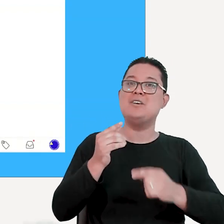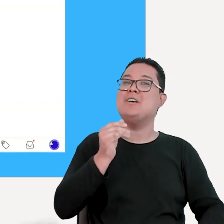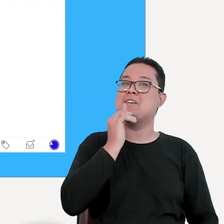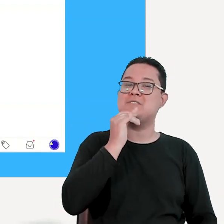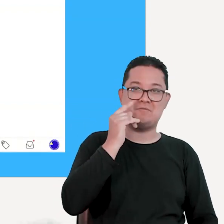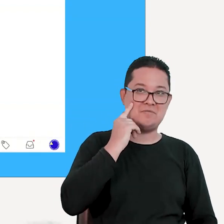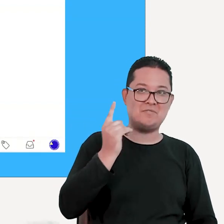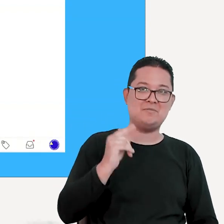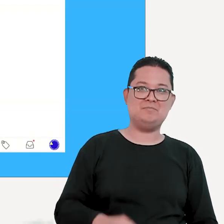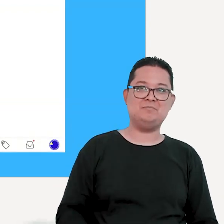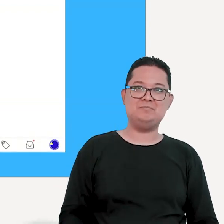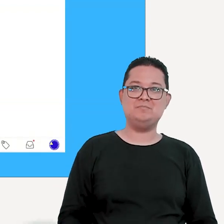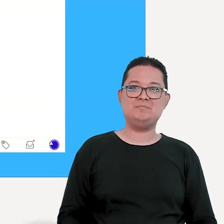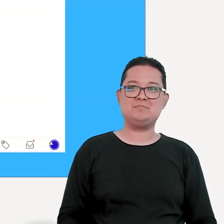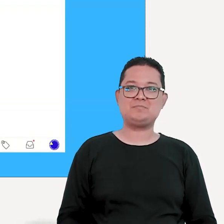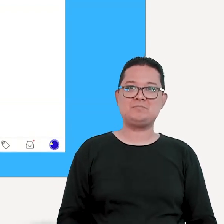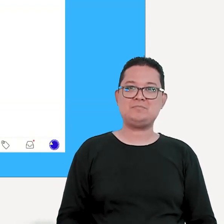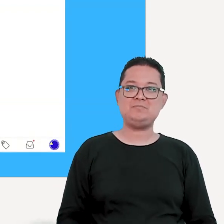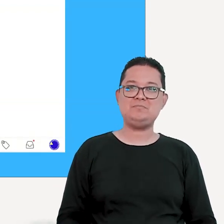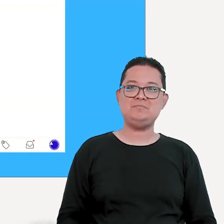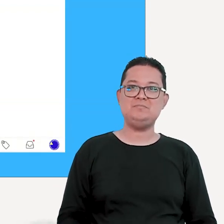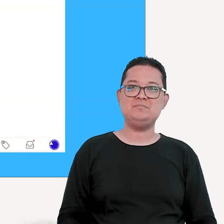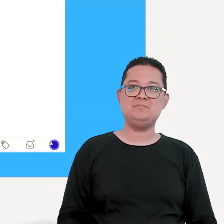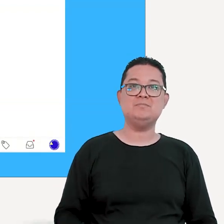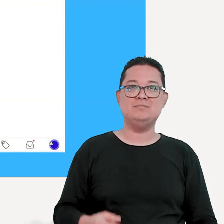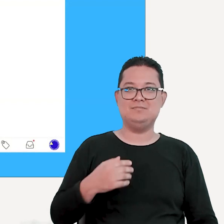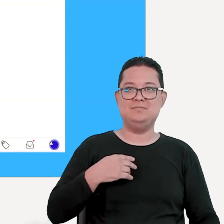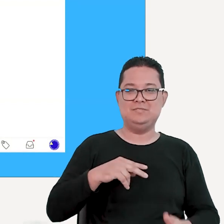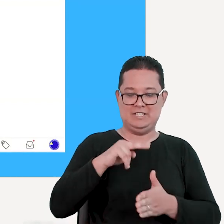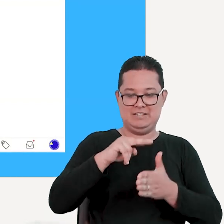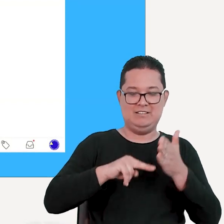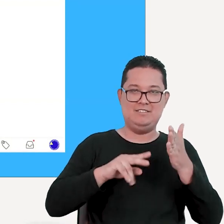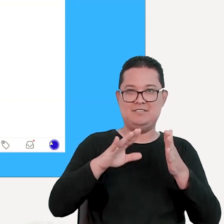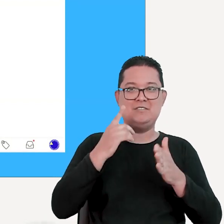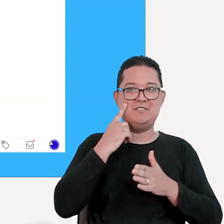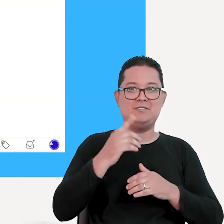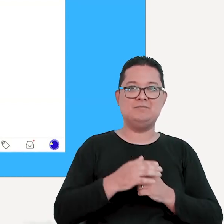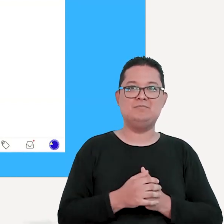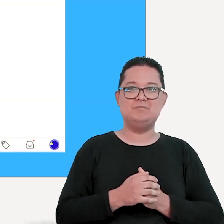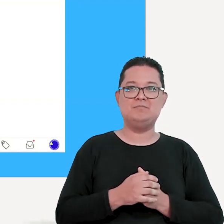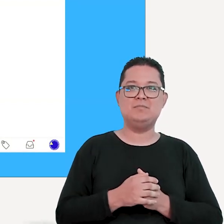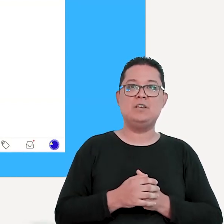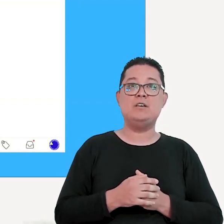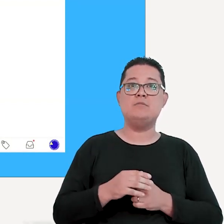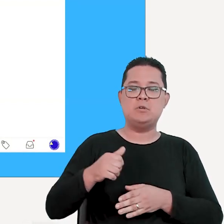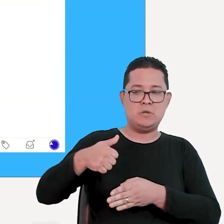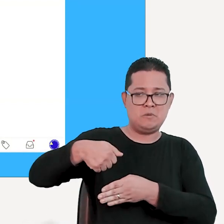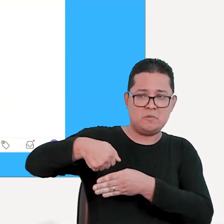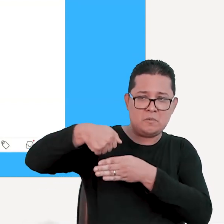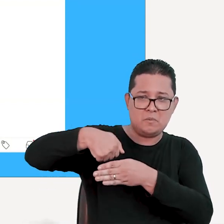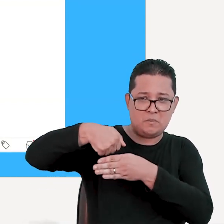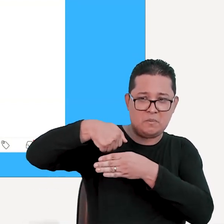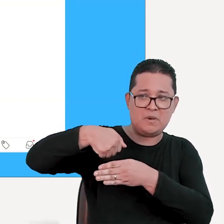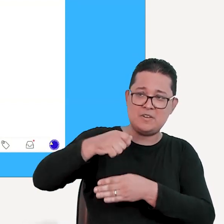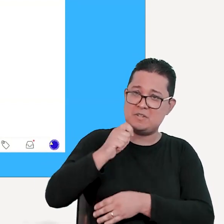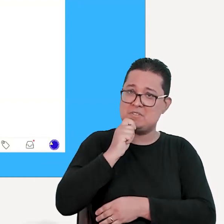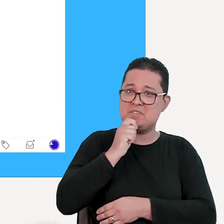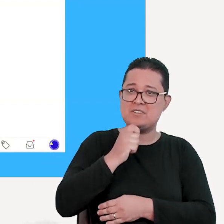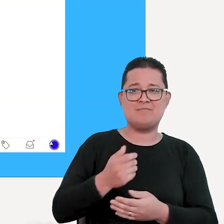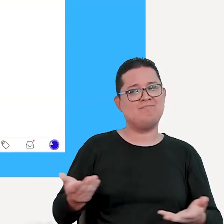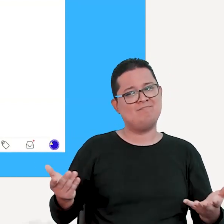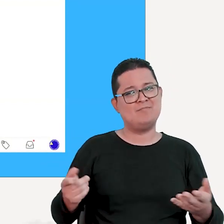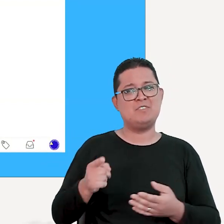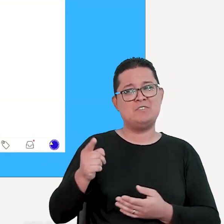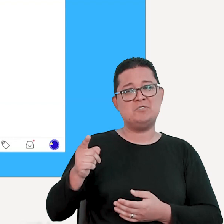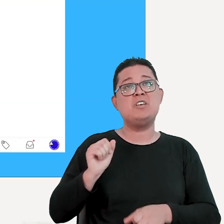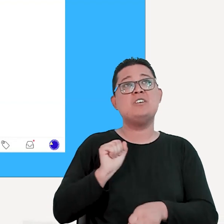exemplo de empty state. Vou até ler para quem não enxerga, seria assim: nenhuma sacolinha por aqui. Não deixe para